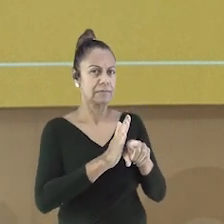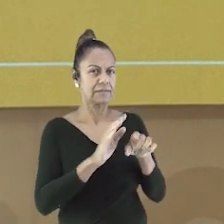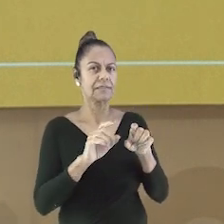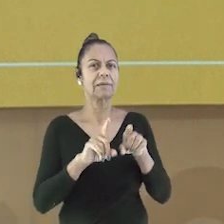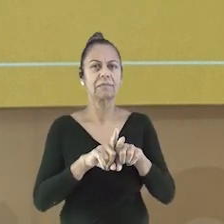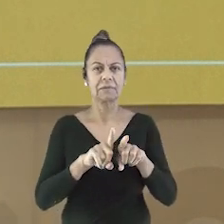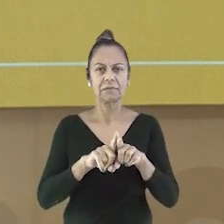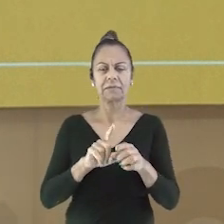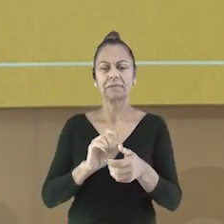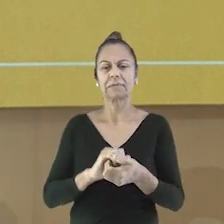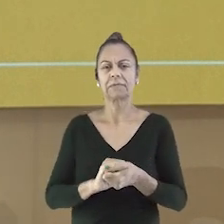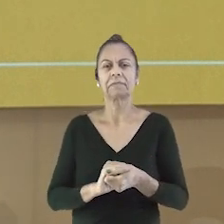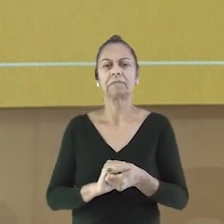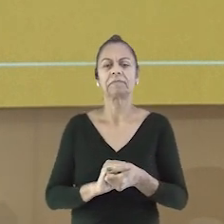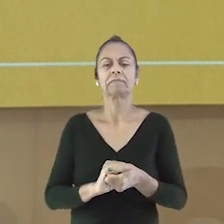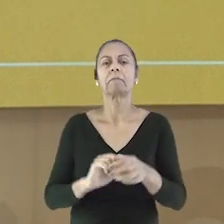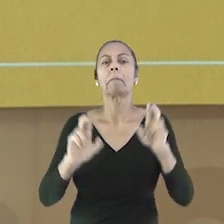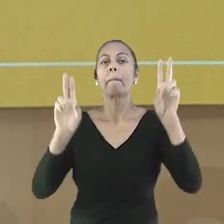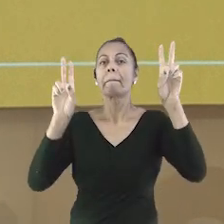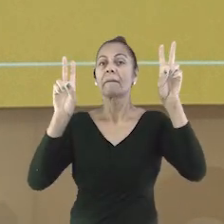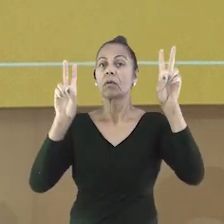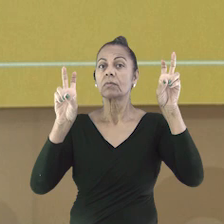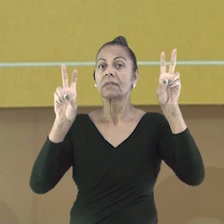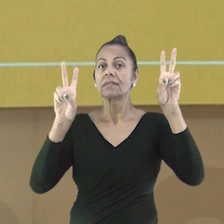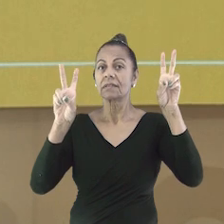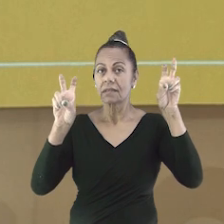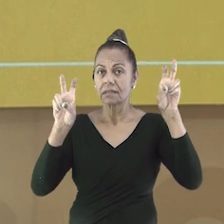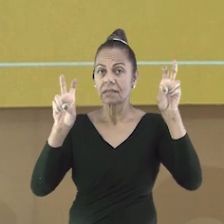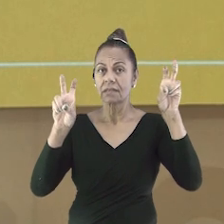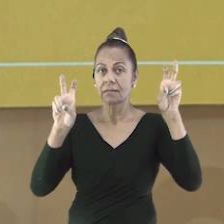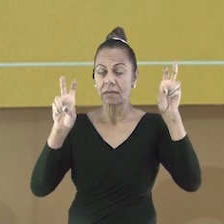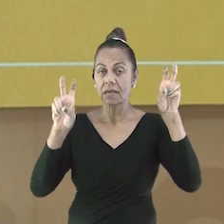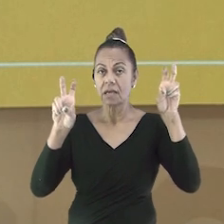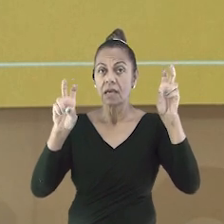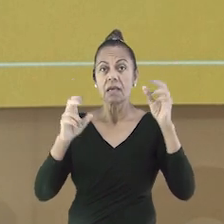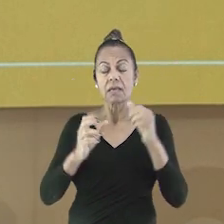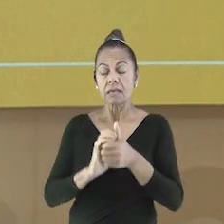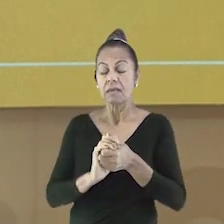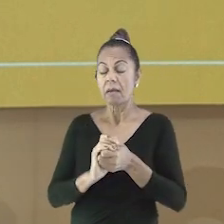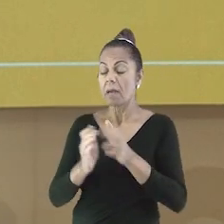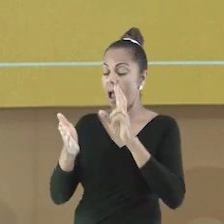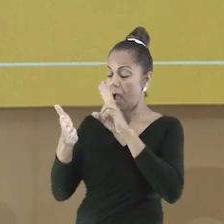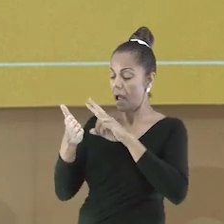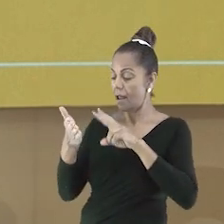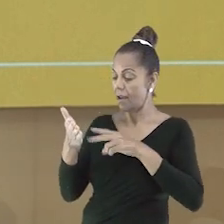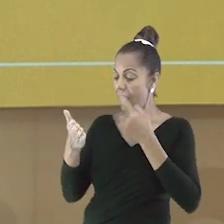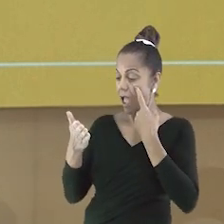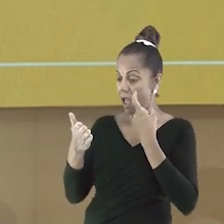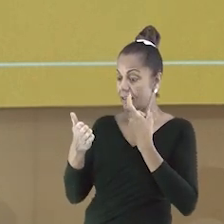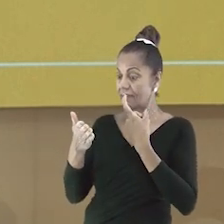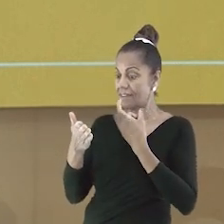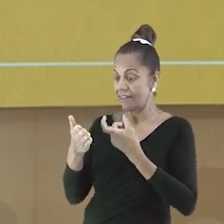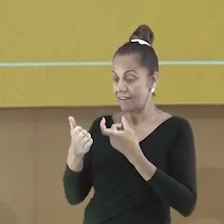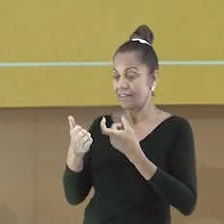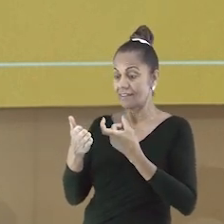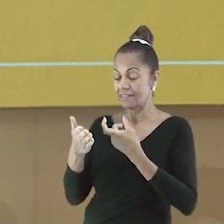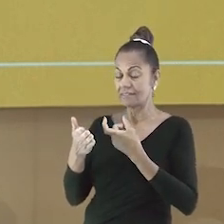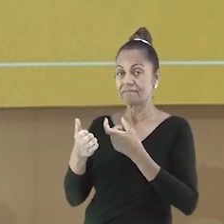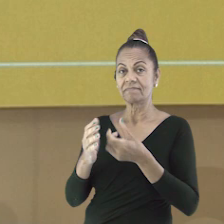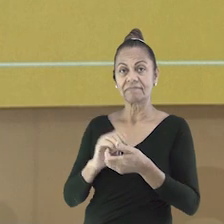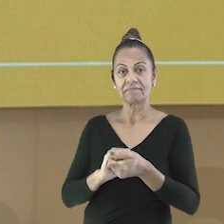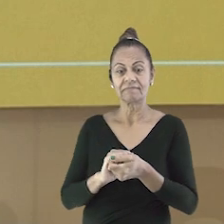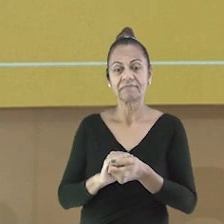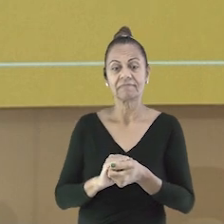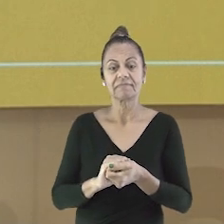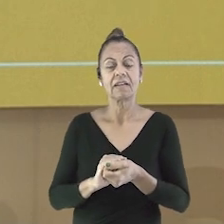feitas, porém, dependendo da conversa, podem ir surgindo novas perguntas. Um título